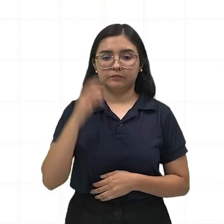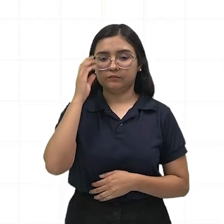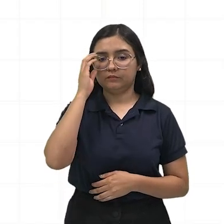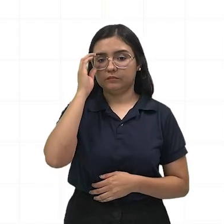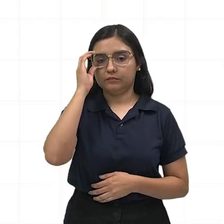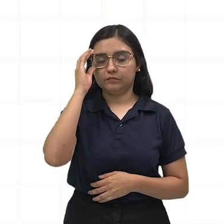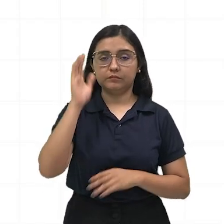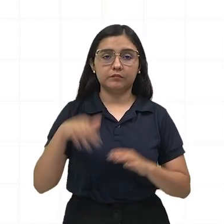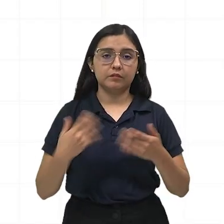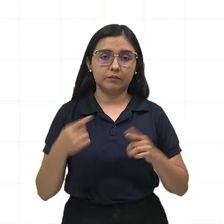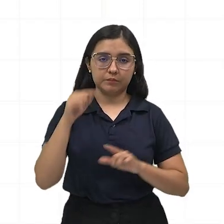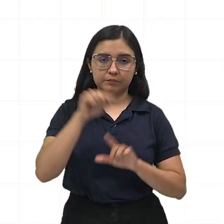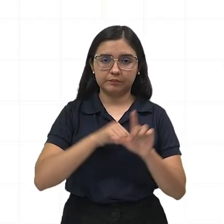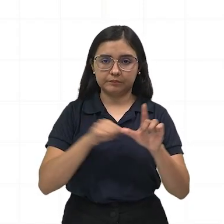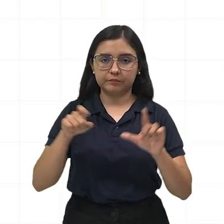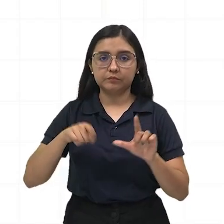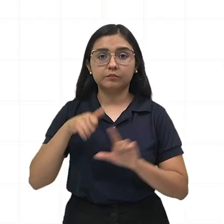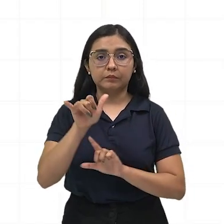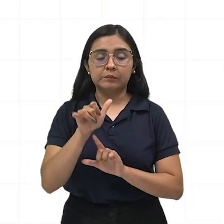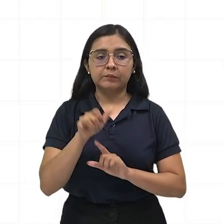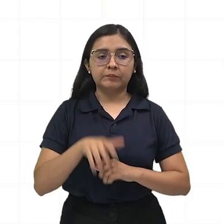Então, o plano cartesiano